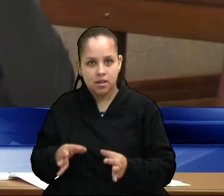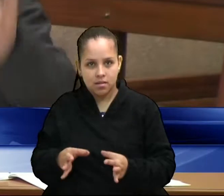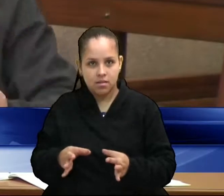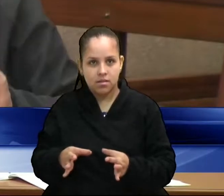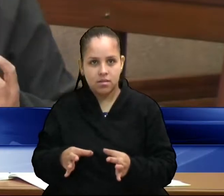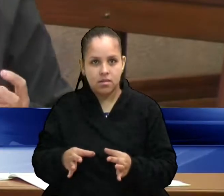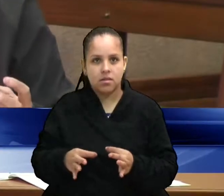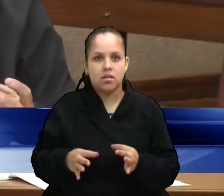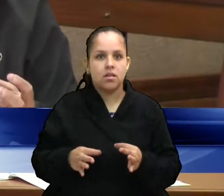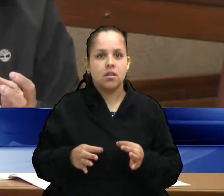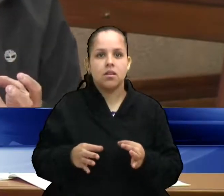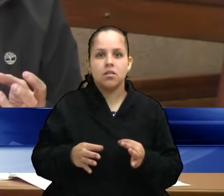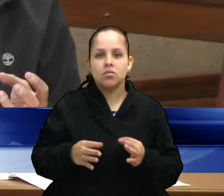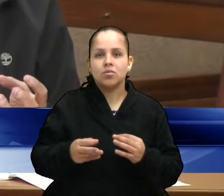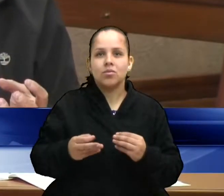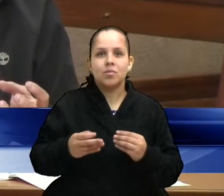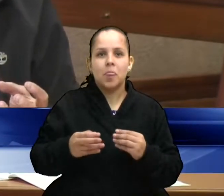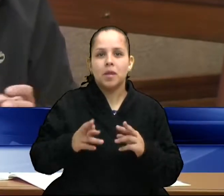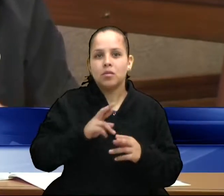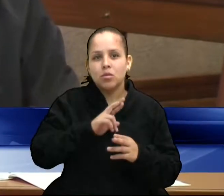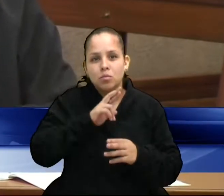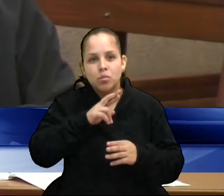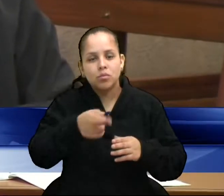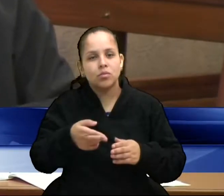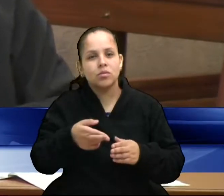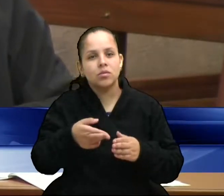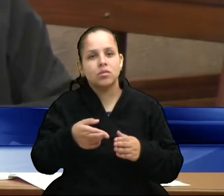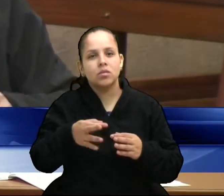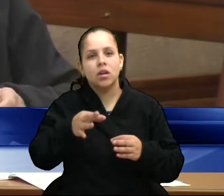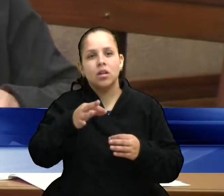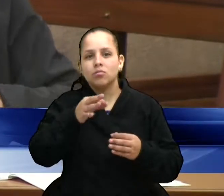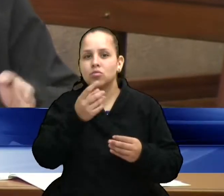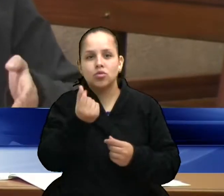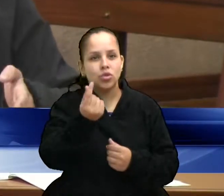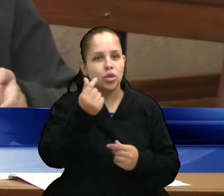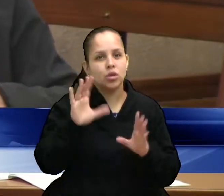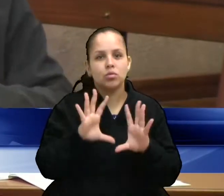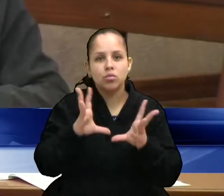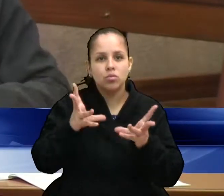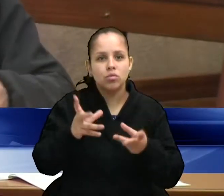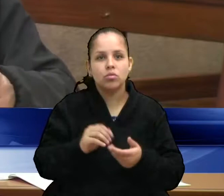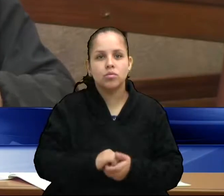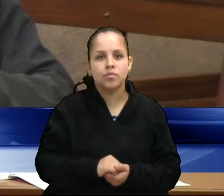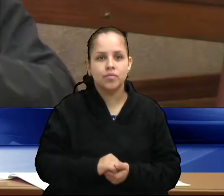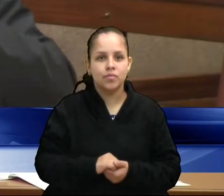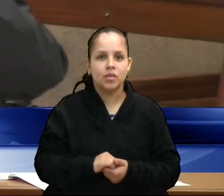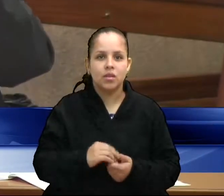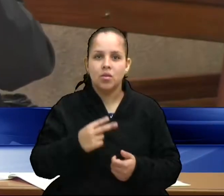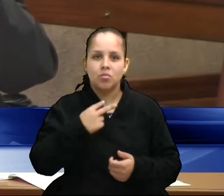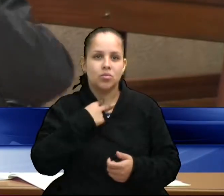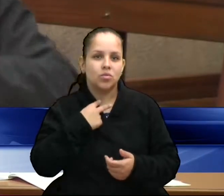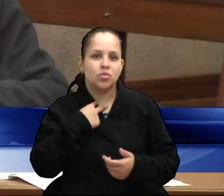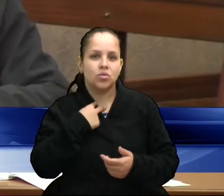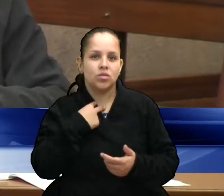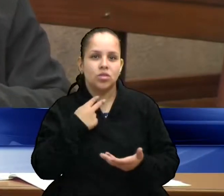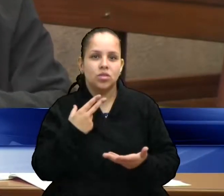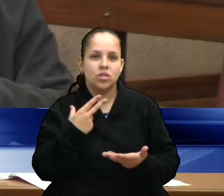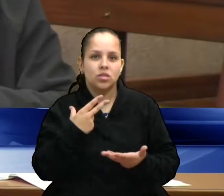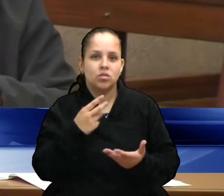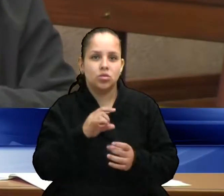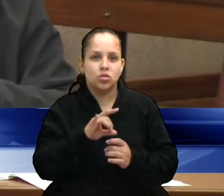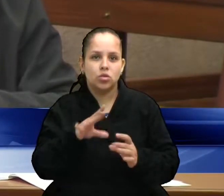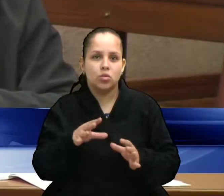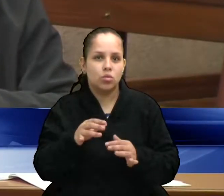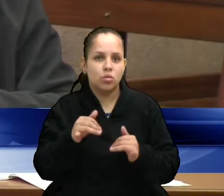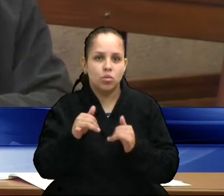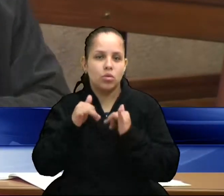econômico, financeiro da operação do sistema, né? Então não pode ser linhas, pode ser inicialmente, e nós estamos discutindo a parte